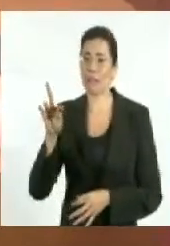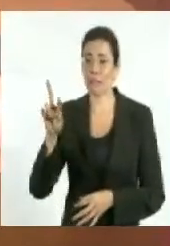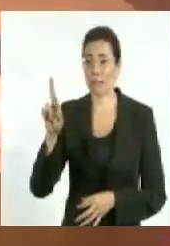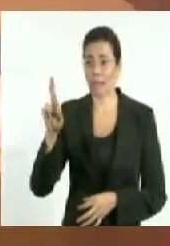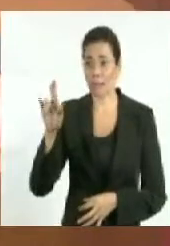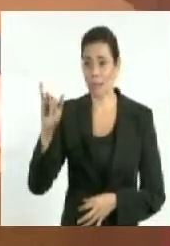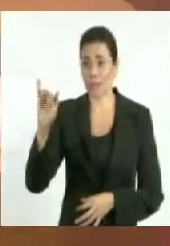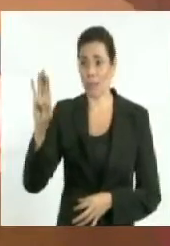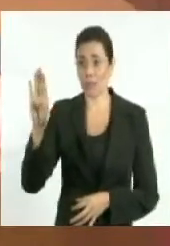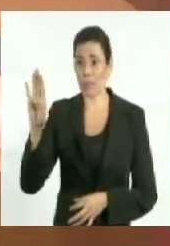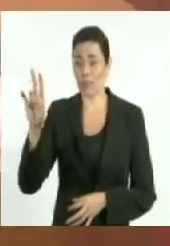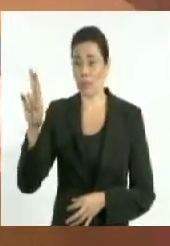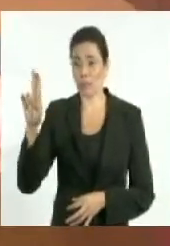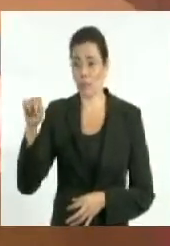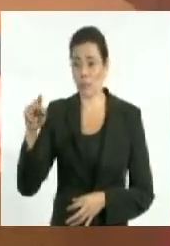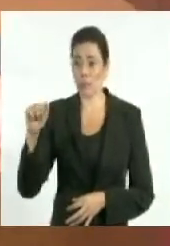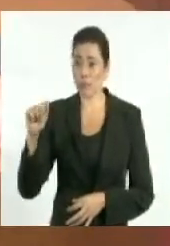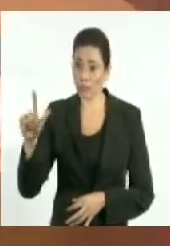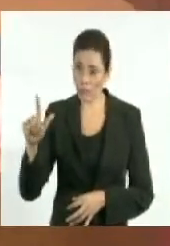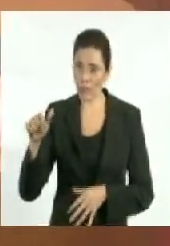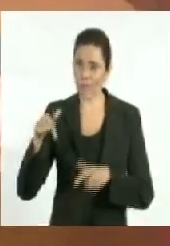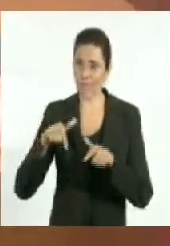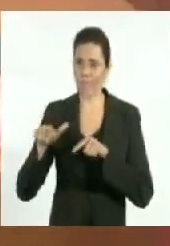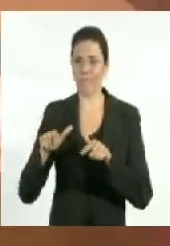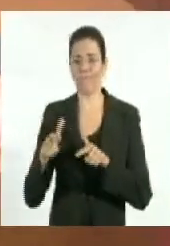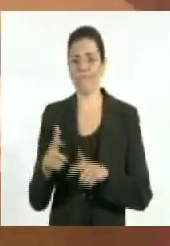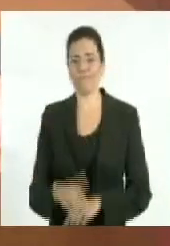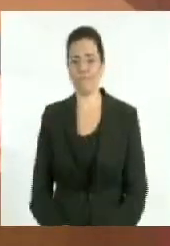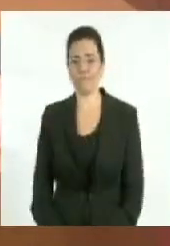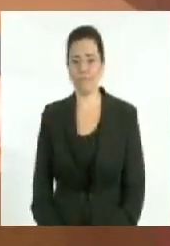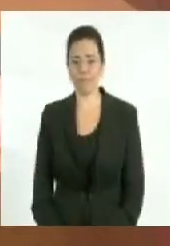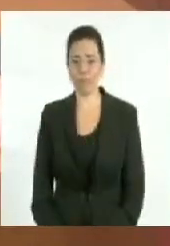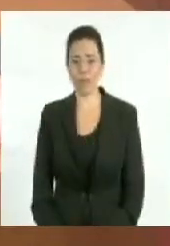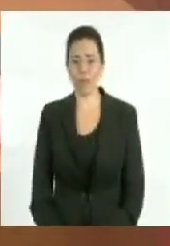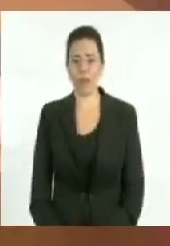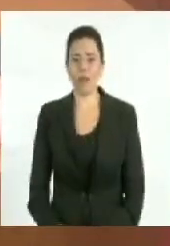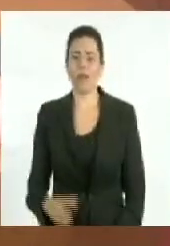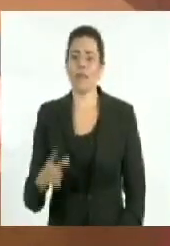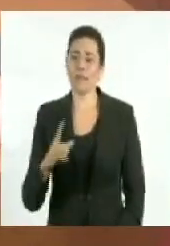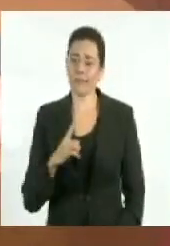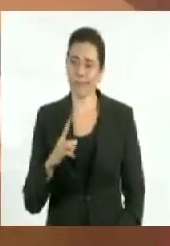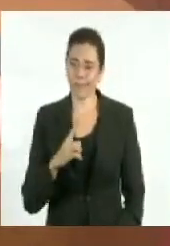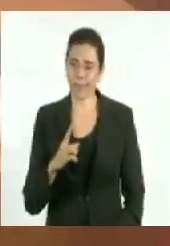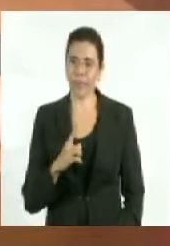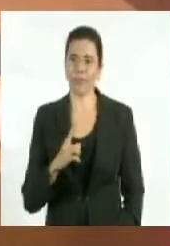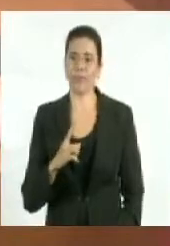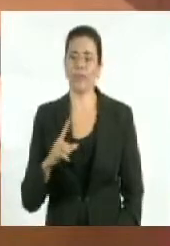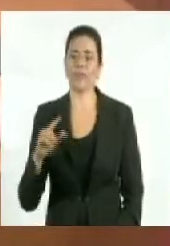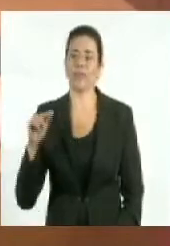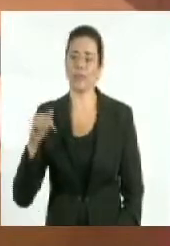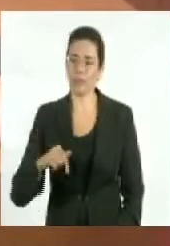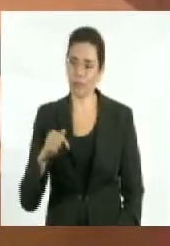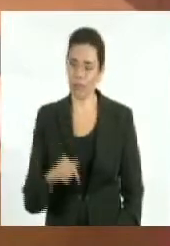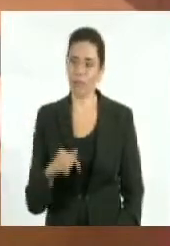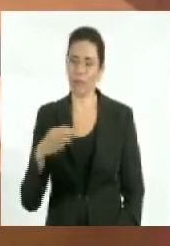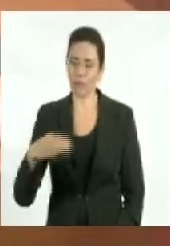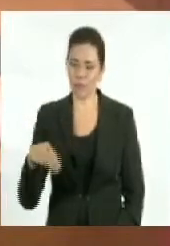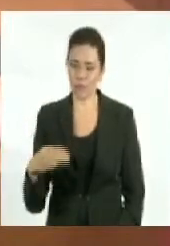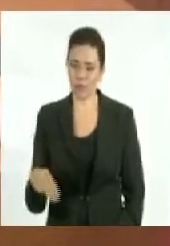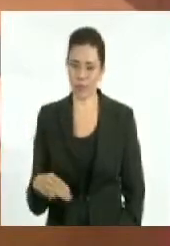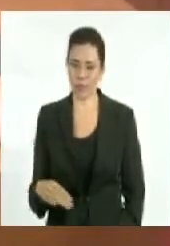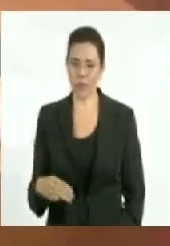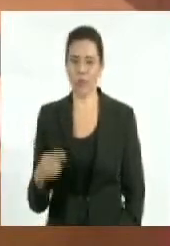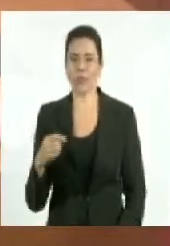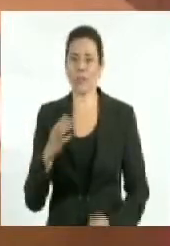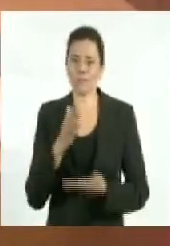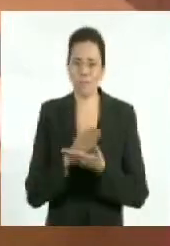aqui no Maranhão só o Sampaio e o Maranhão tem, né? É uma medida que ela parcela os débitos em 240